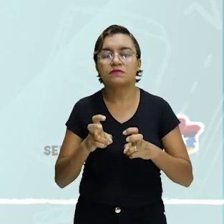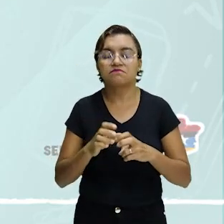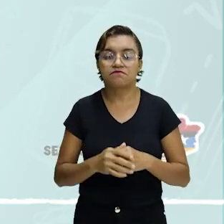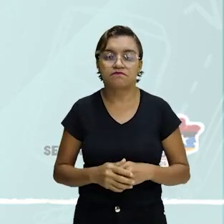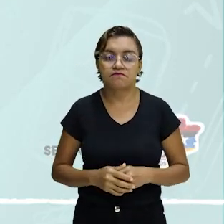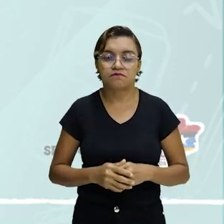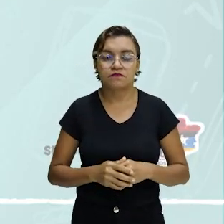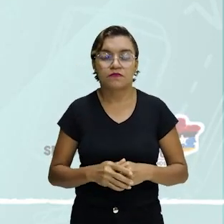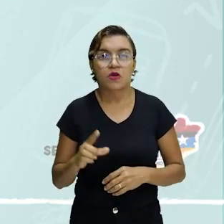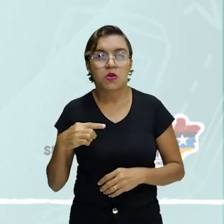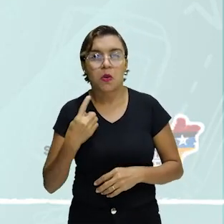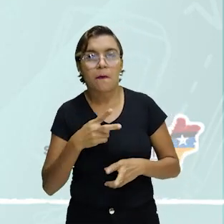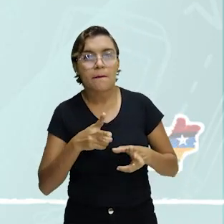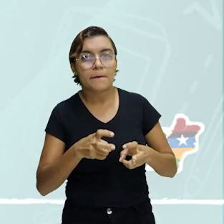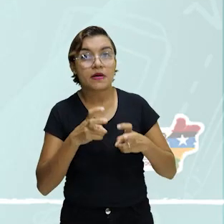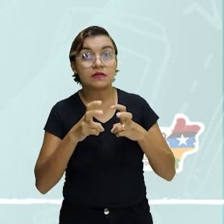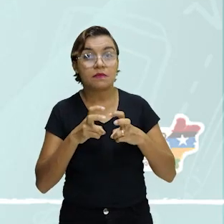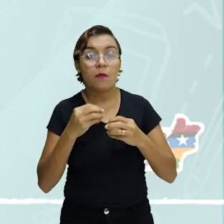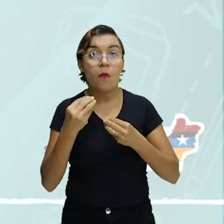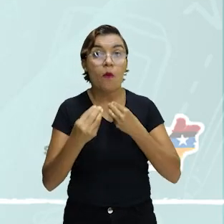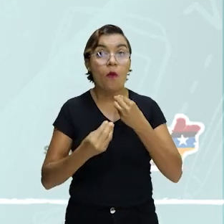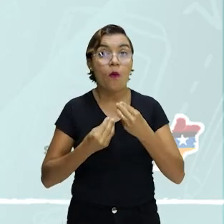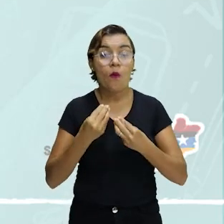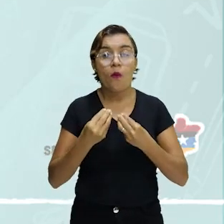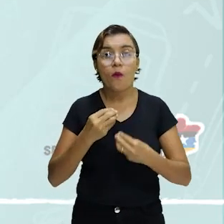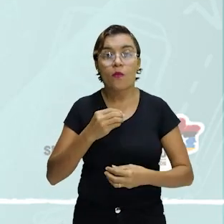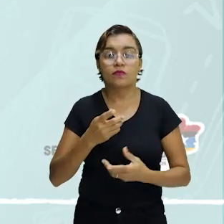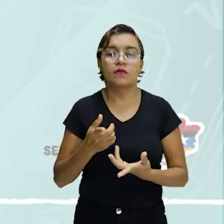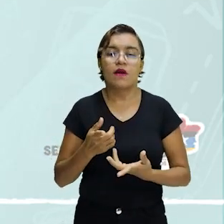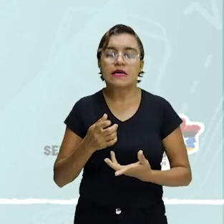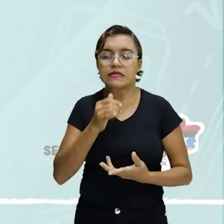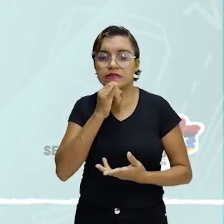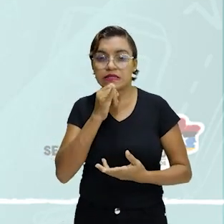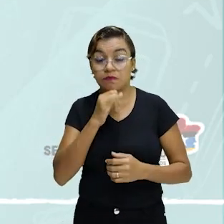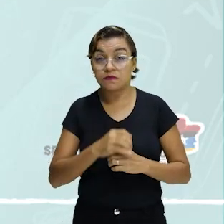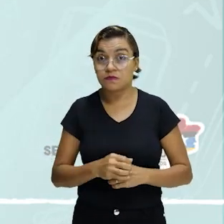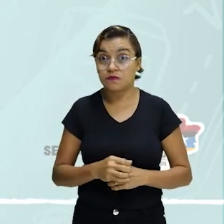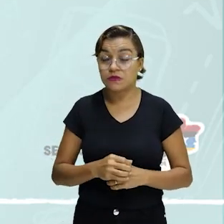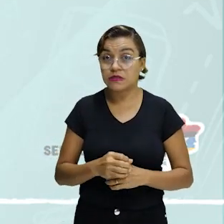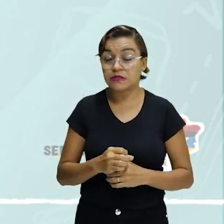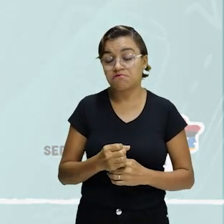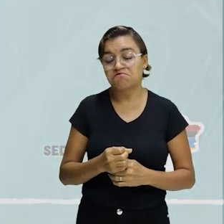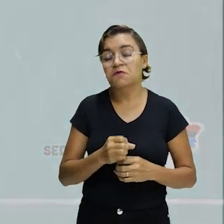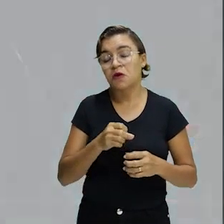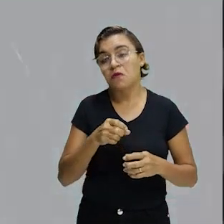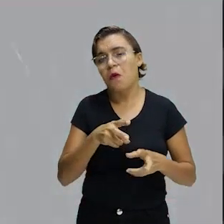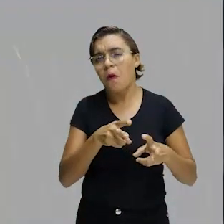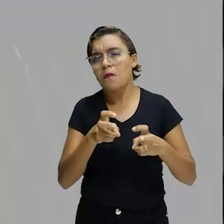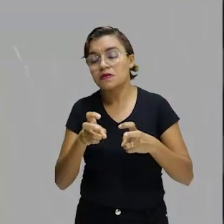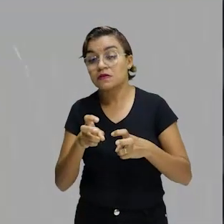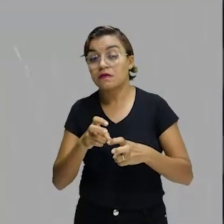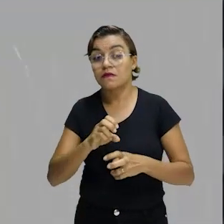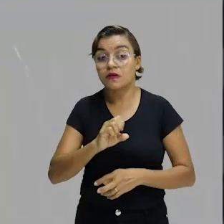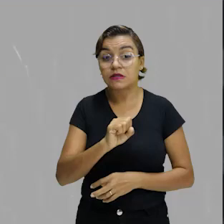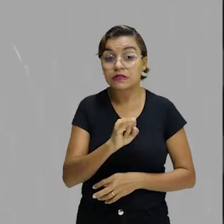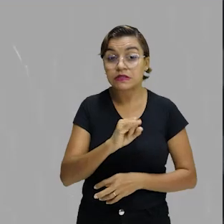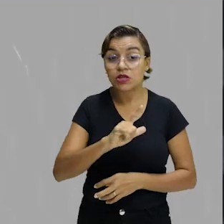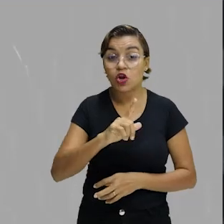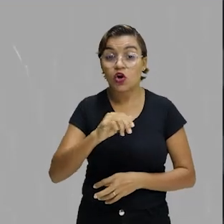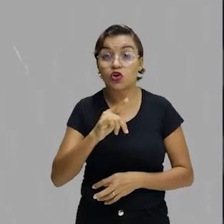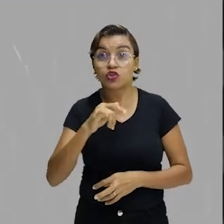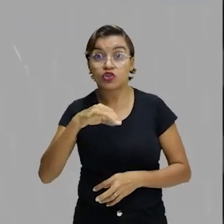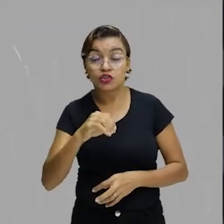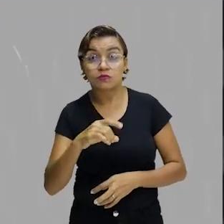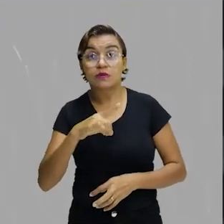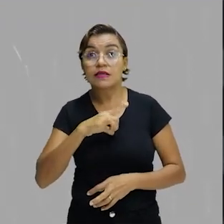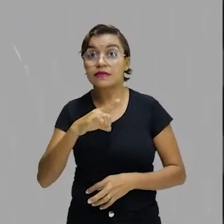Vamos perceber o funcionamento deste silogismo. Se você observar este silogismo, ele apresenta uma peculiaridade, que